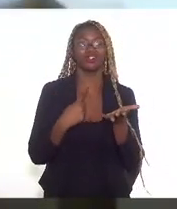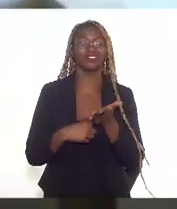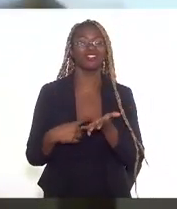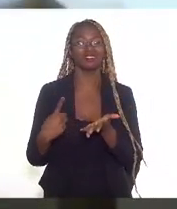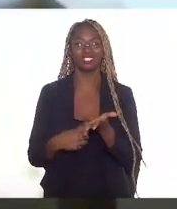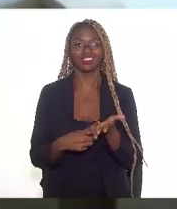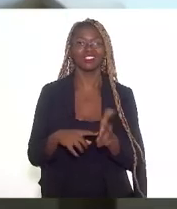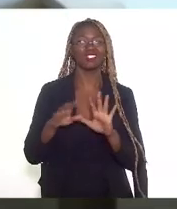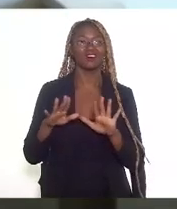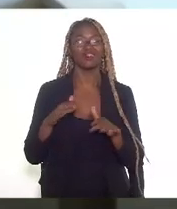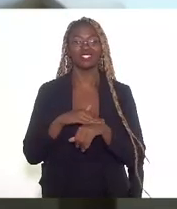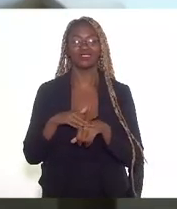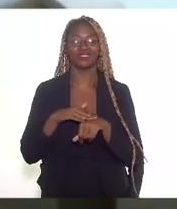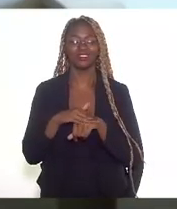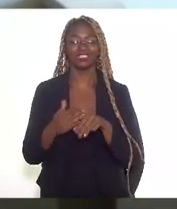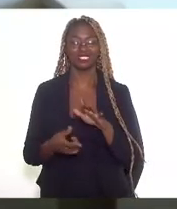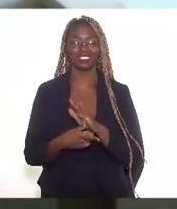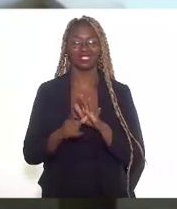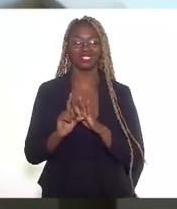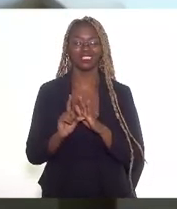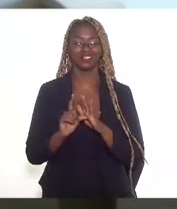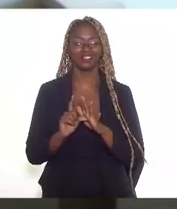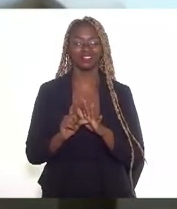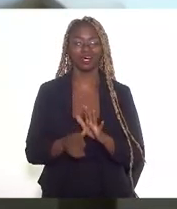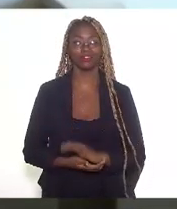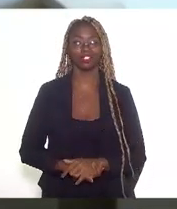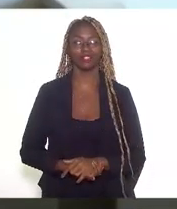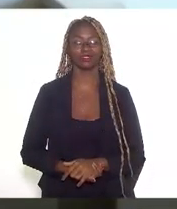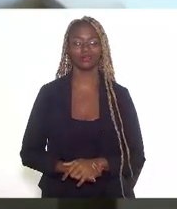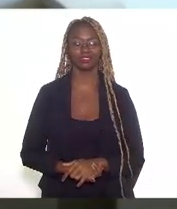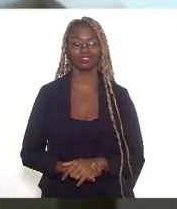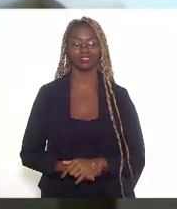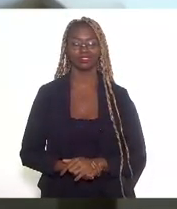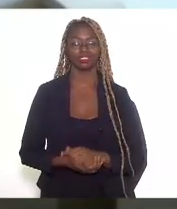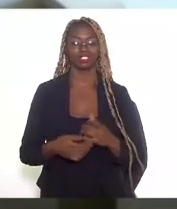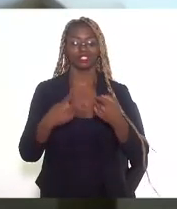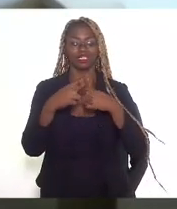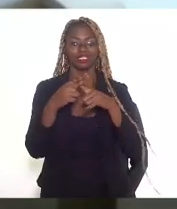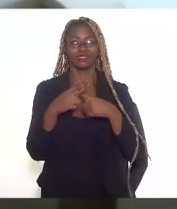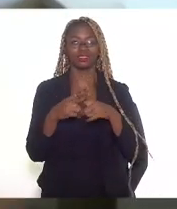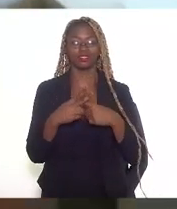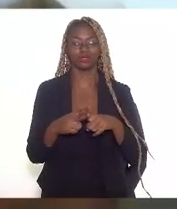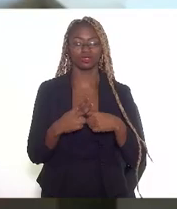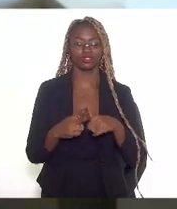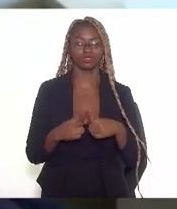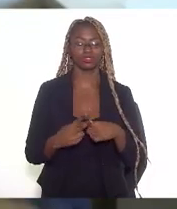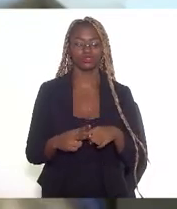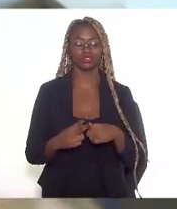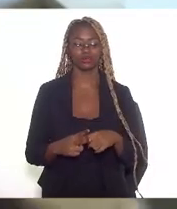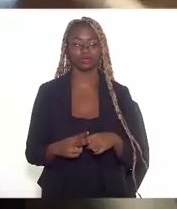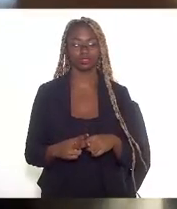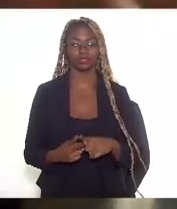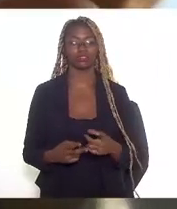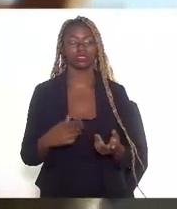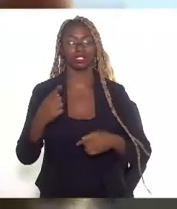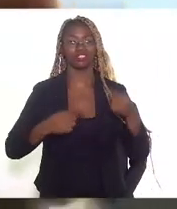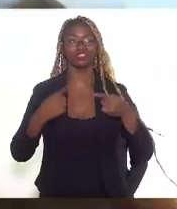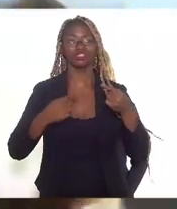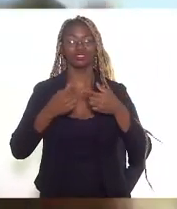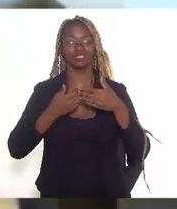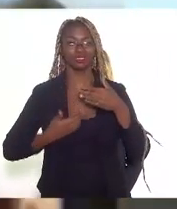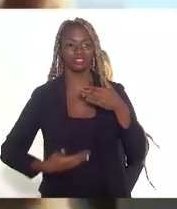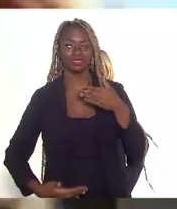conversa antes de votar em plenário as emendas vai chegar no plenário, vai ficar uma discussão imensa. Então,